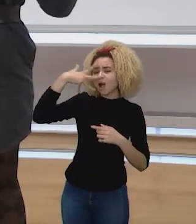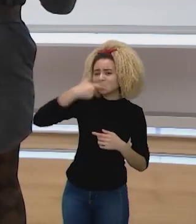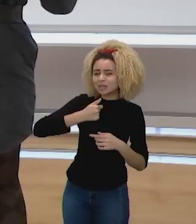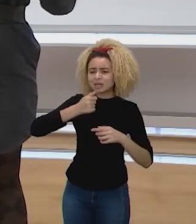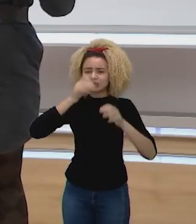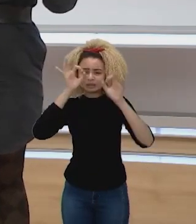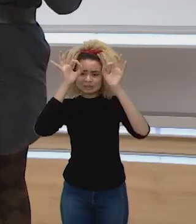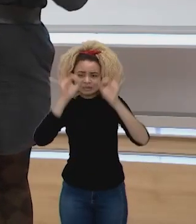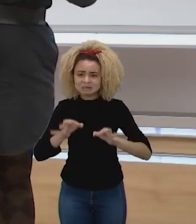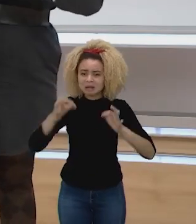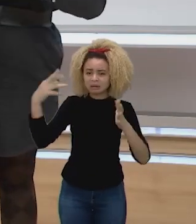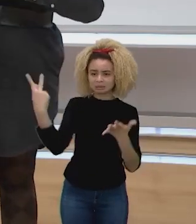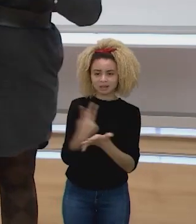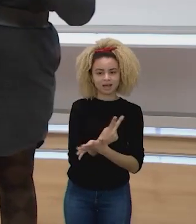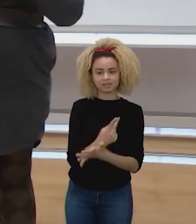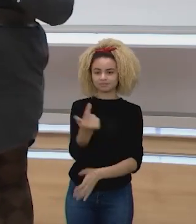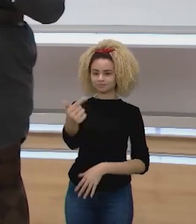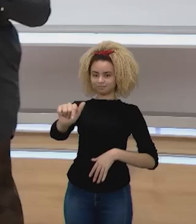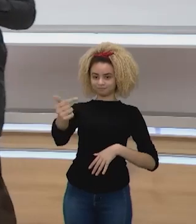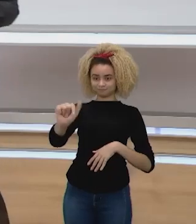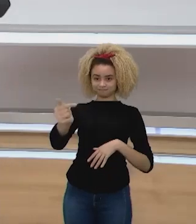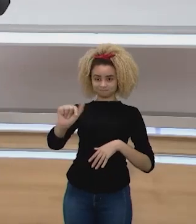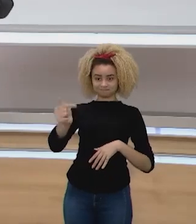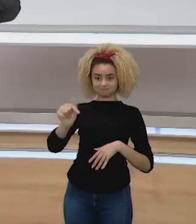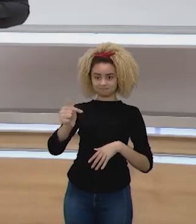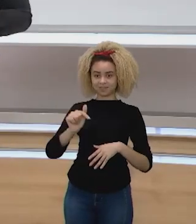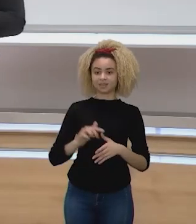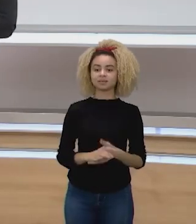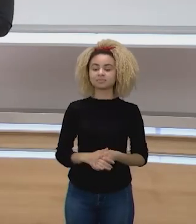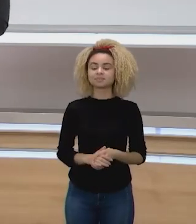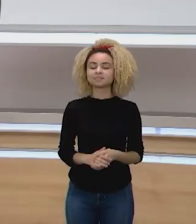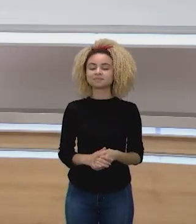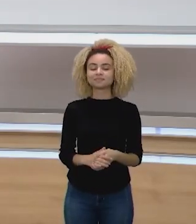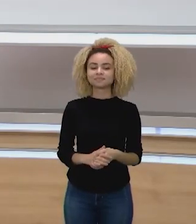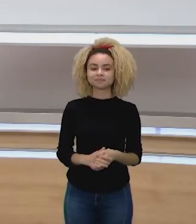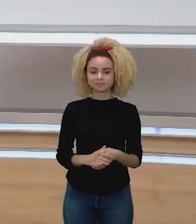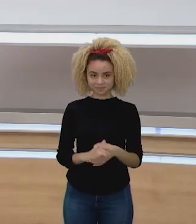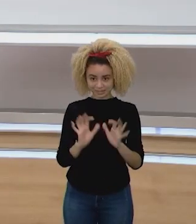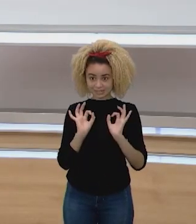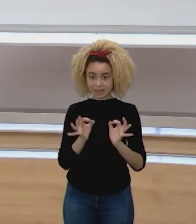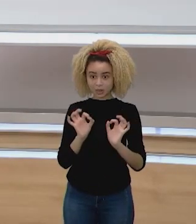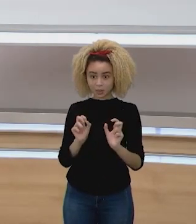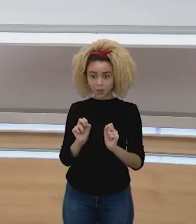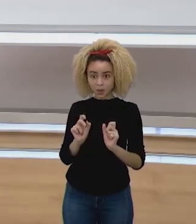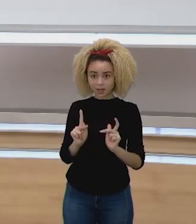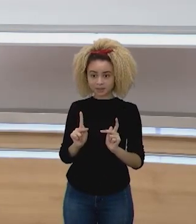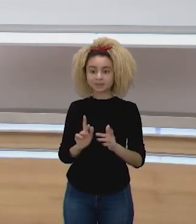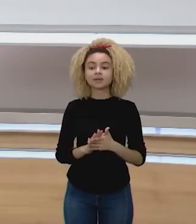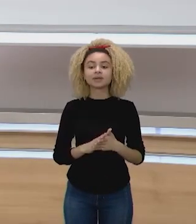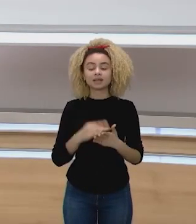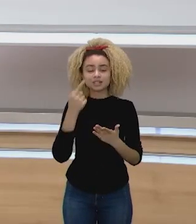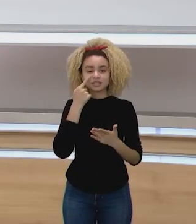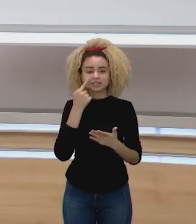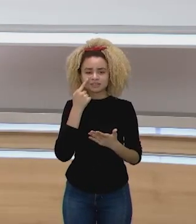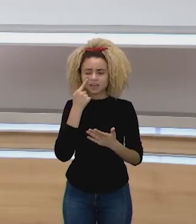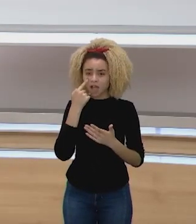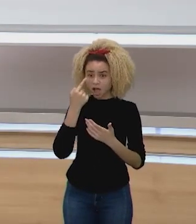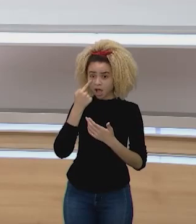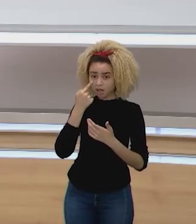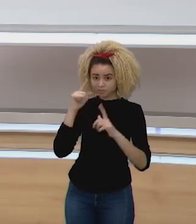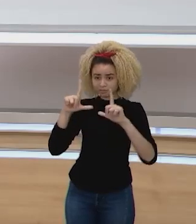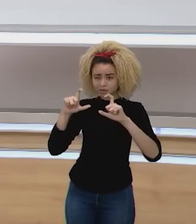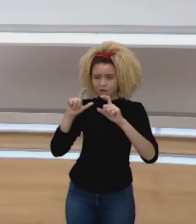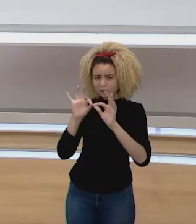certo e errado, ele acaba sendo rompido a partir deste período, certo? Ok? Aqui a gente vê, né, coisas muito